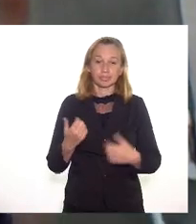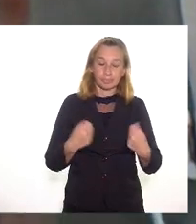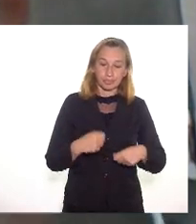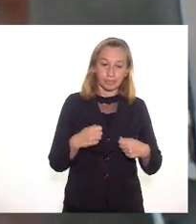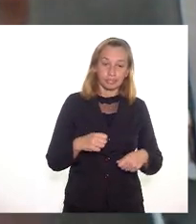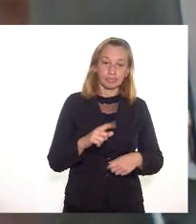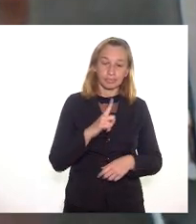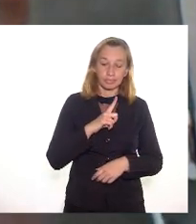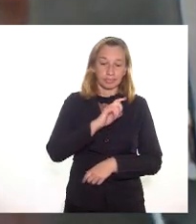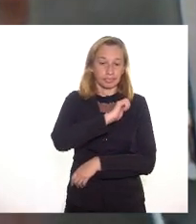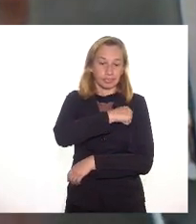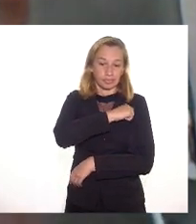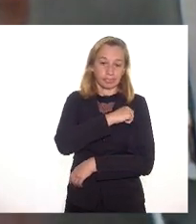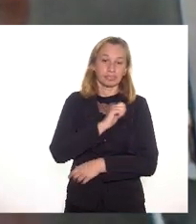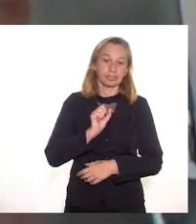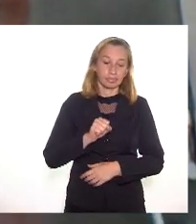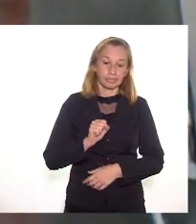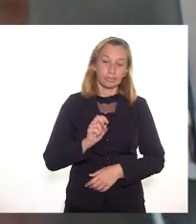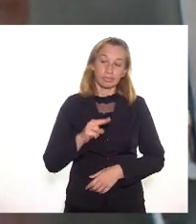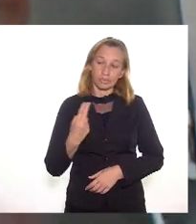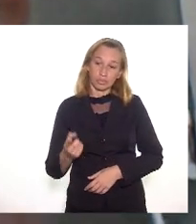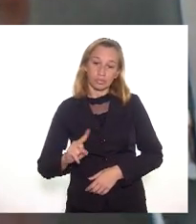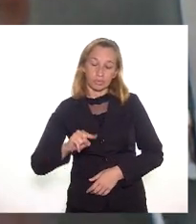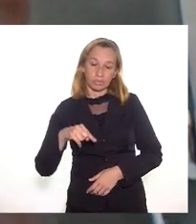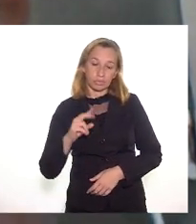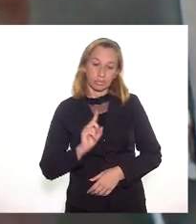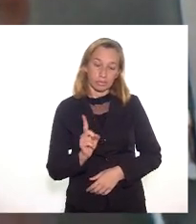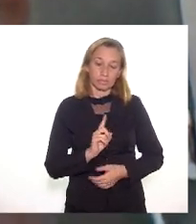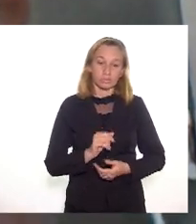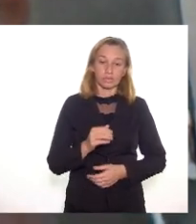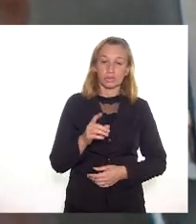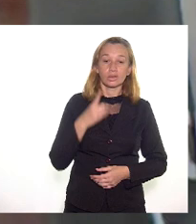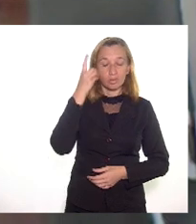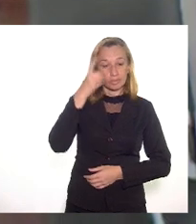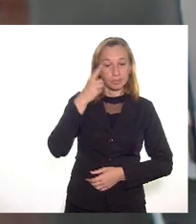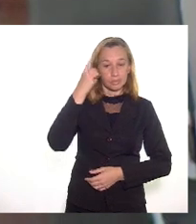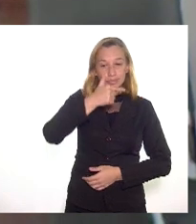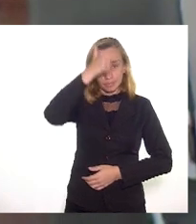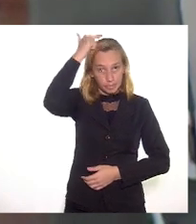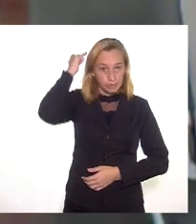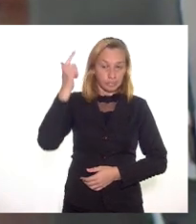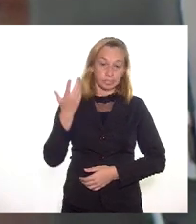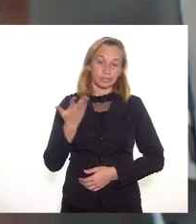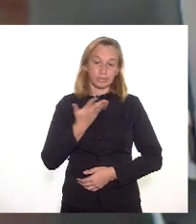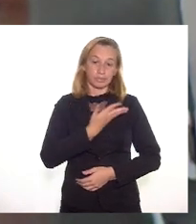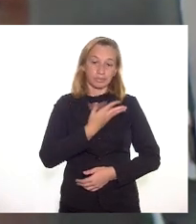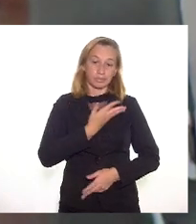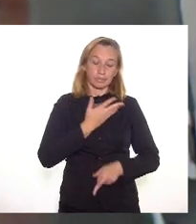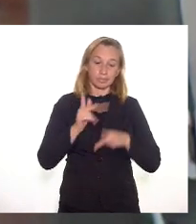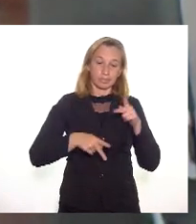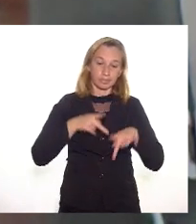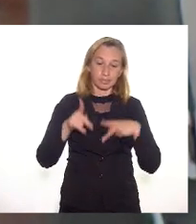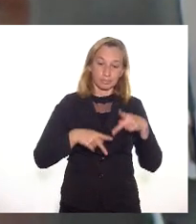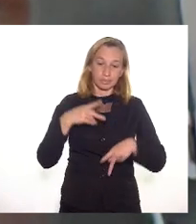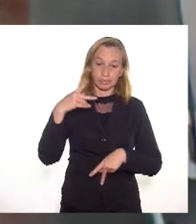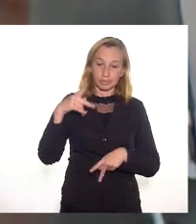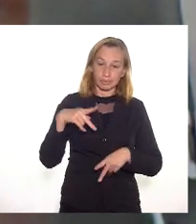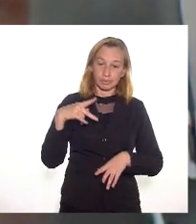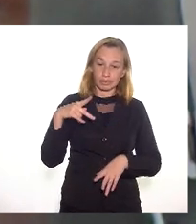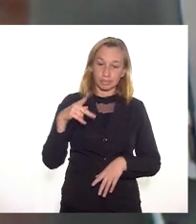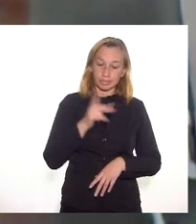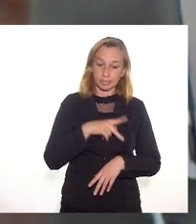fiscais. Outras, não. O deputado Luiz Paulo, meu grande professor, vai lembrar aqui da Land Rover. Lembra disso, Luiz Paulo?